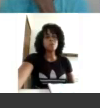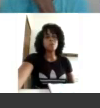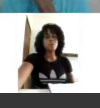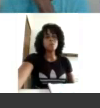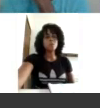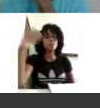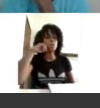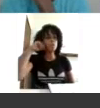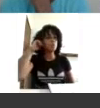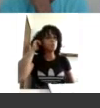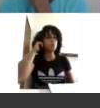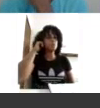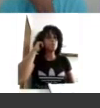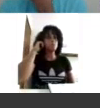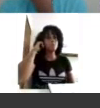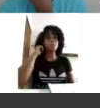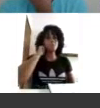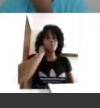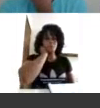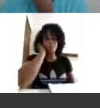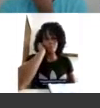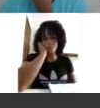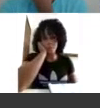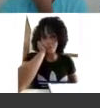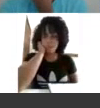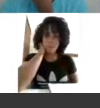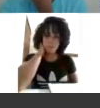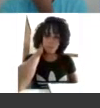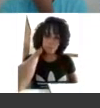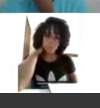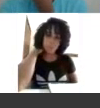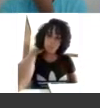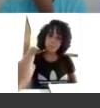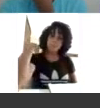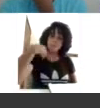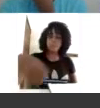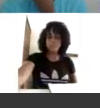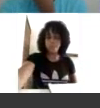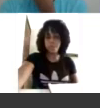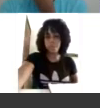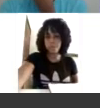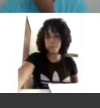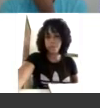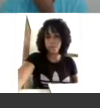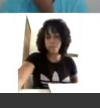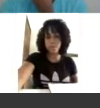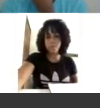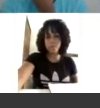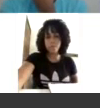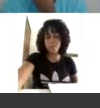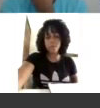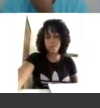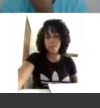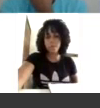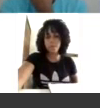escola, ela precisou se moldar para que a gente pudesse estar inserido nessas aulas. E com isso, por